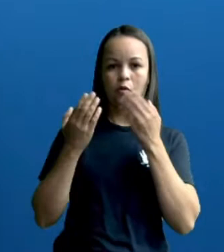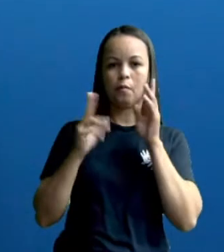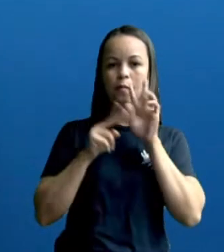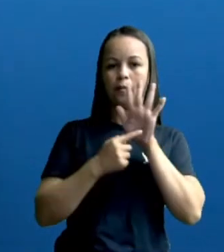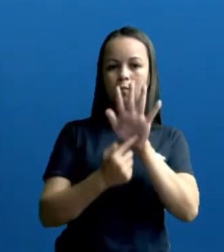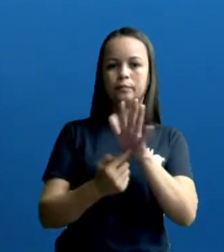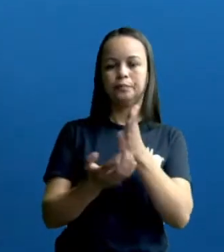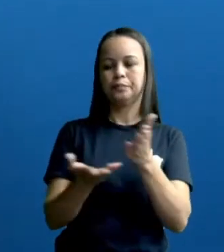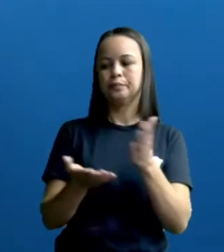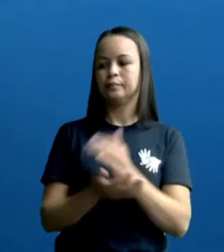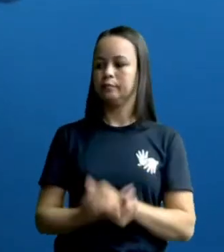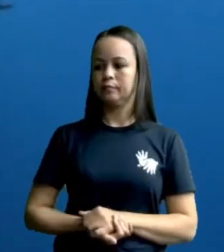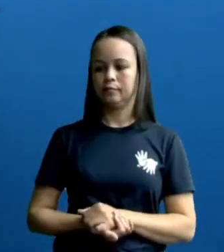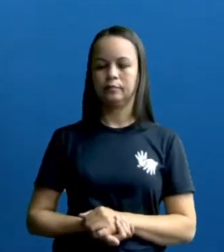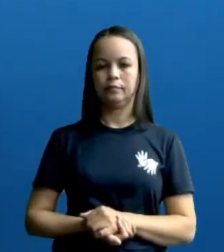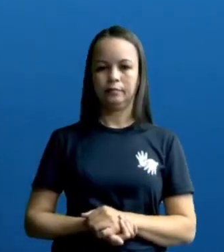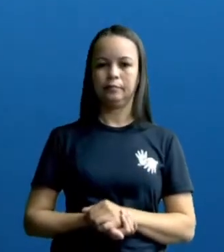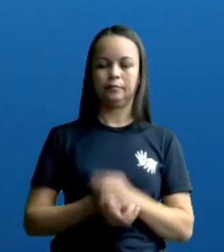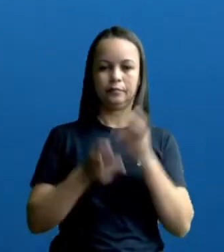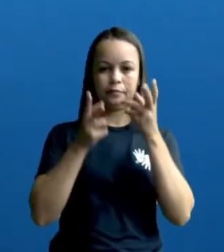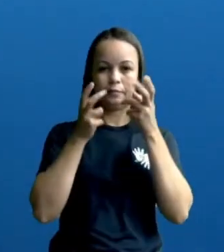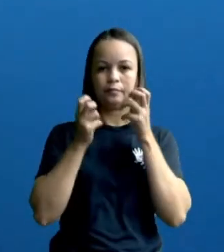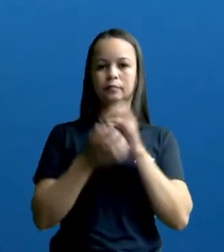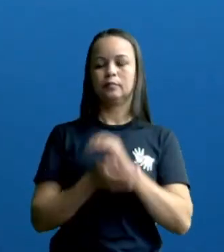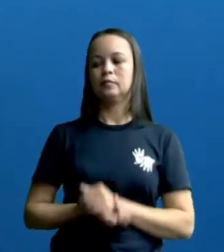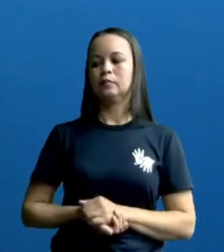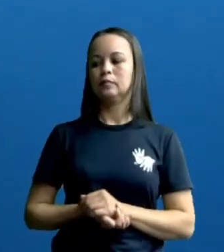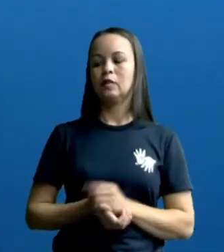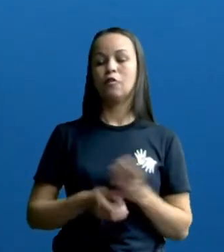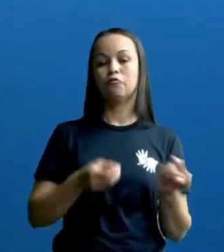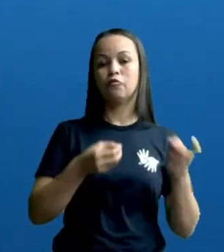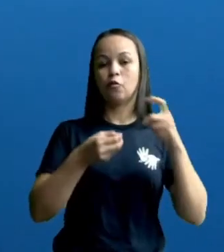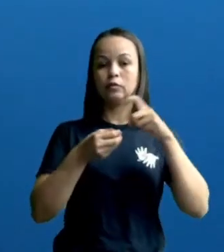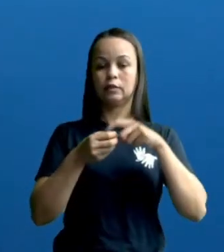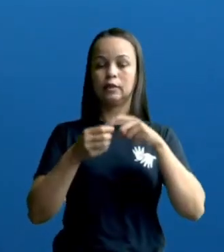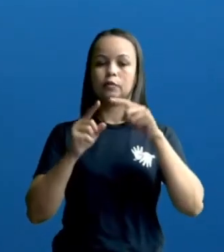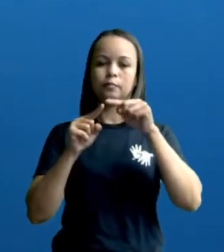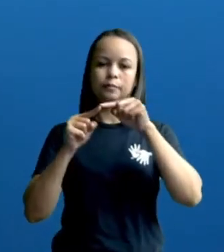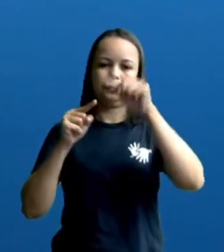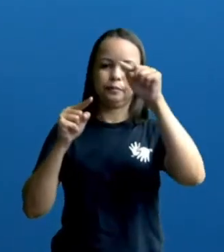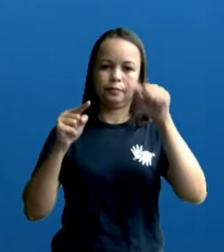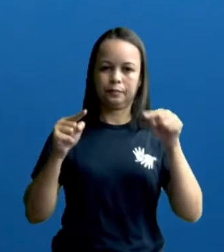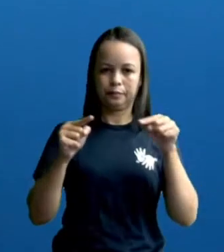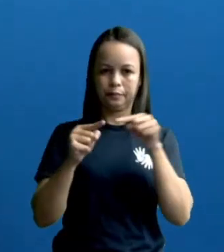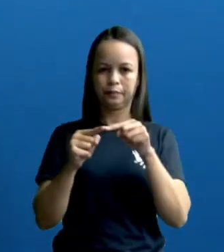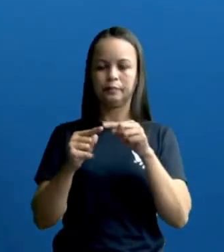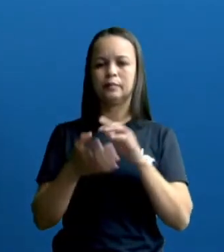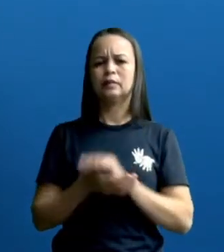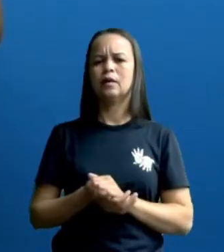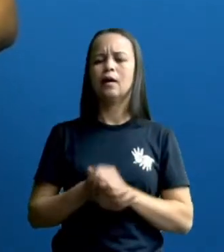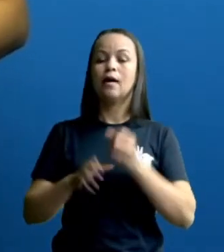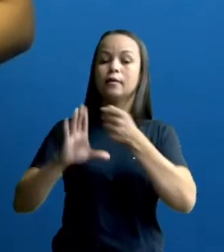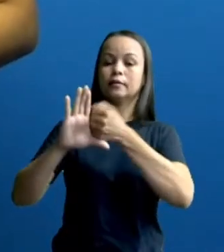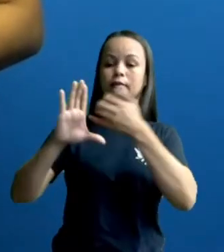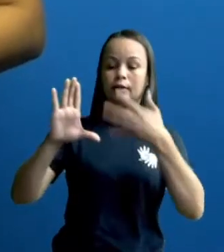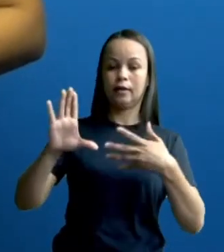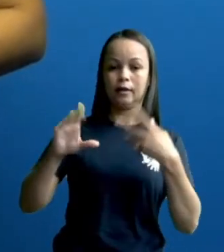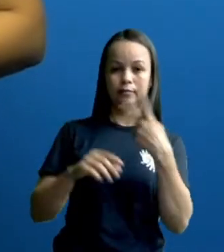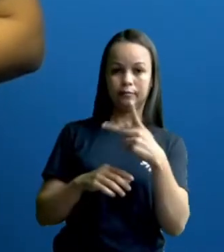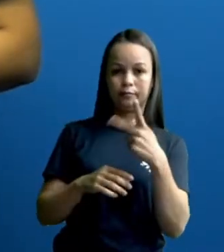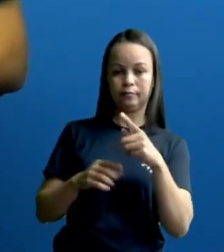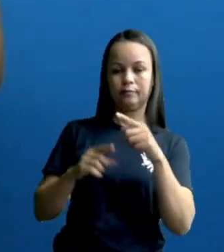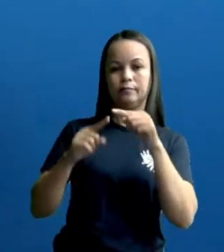vocês. Então, olha aqui. Então, voltando para o nosso triângulo, as características